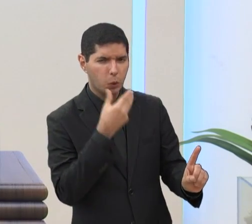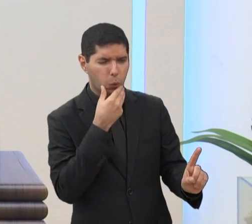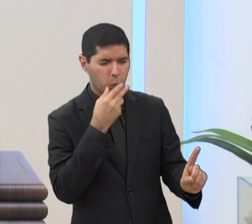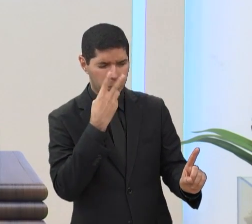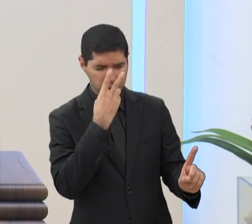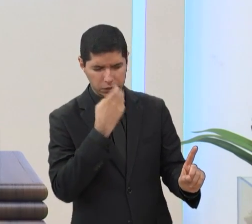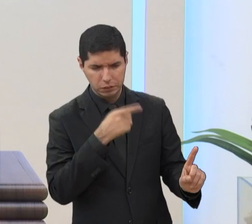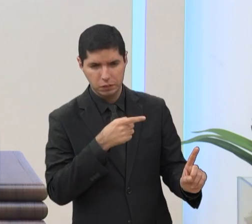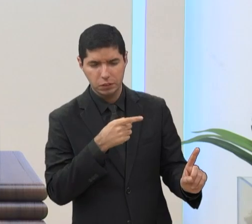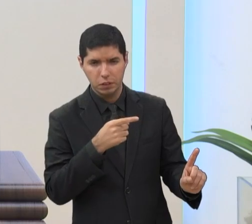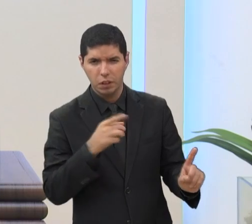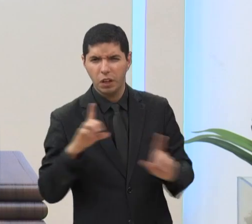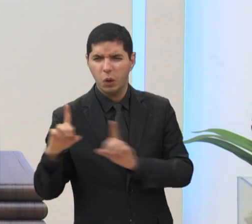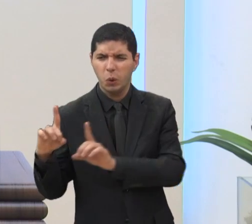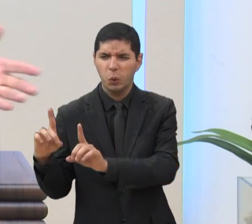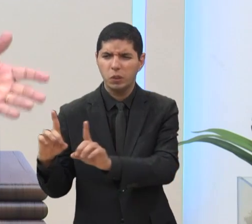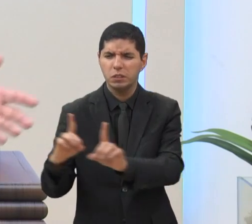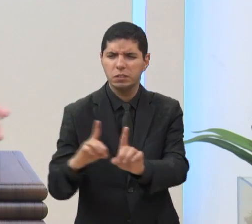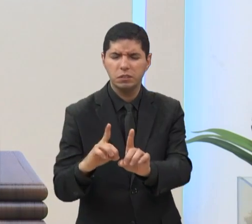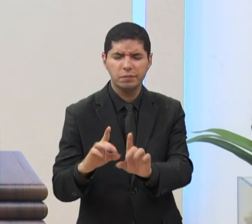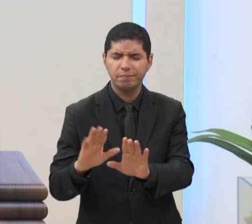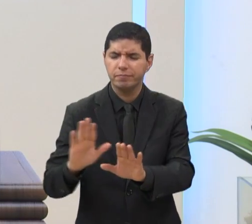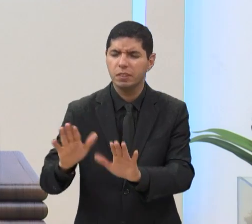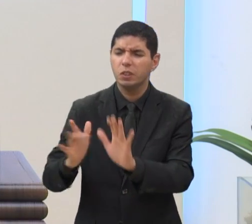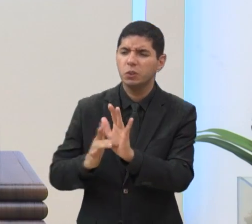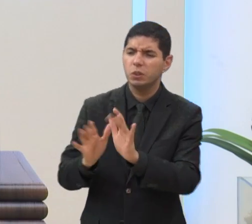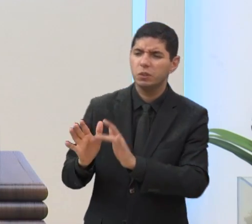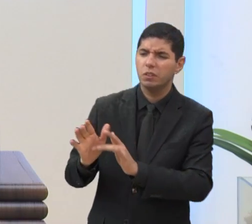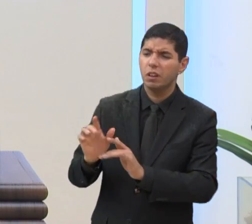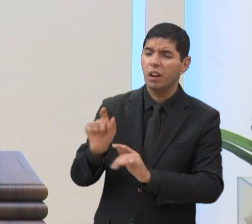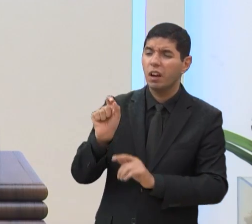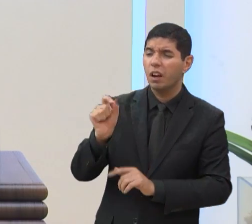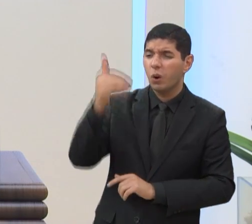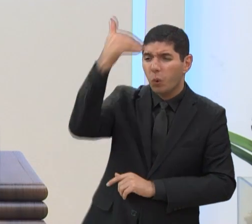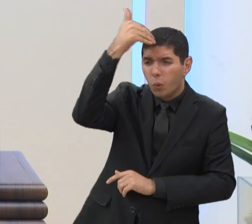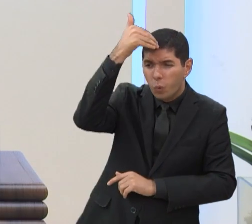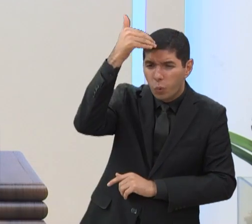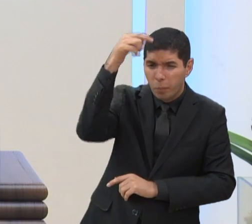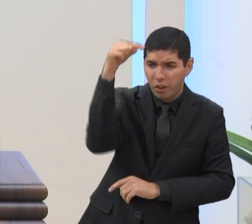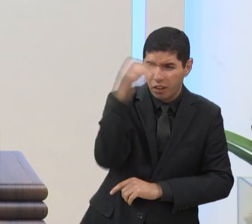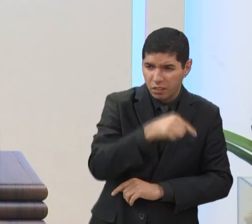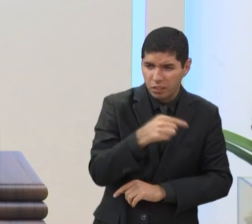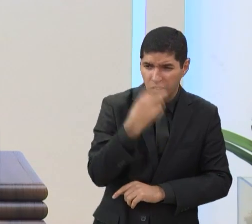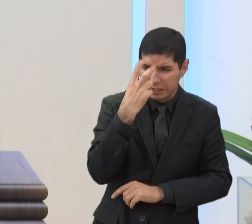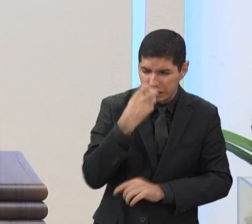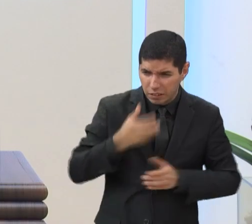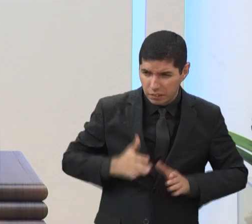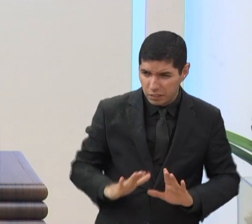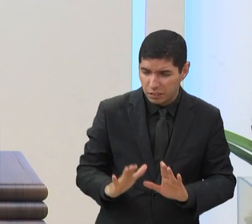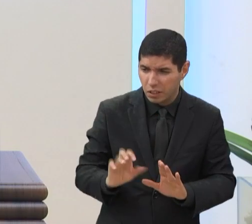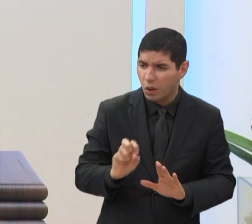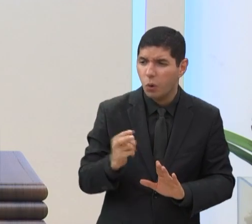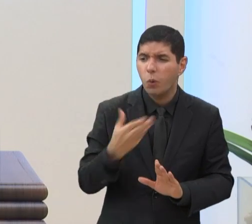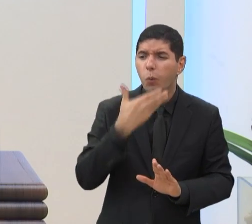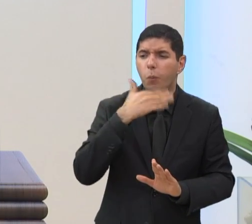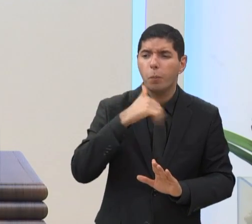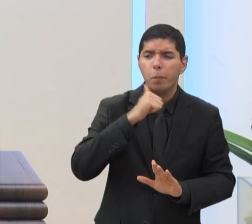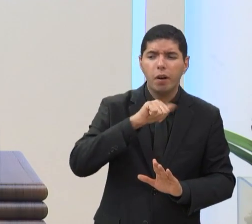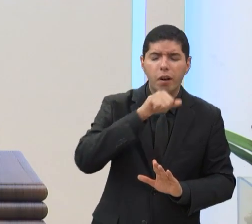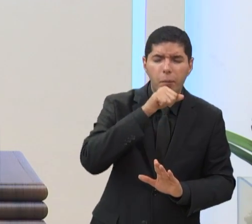pergunta a Jesus, dizendo: Rabi, quem pecou, este ou seus pais, para que nascesse